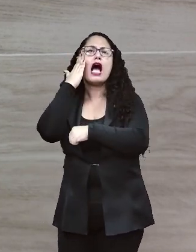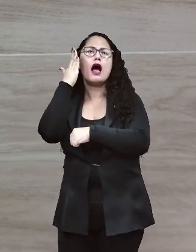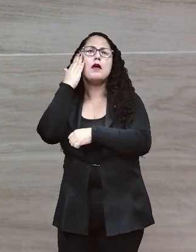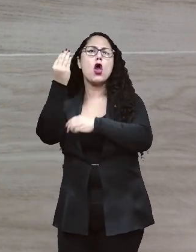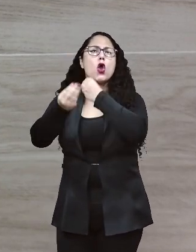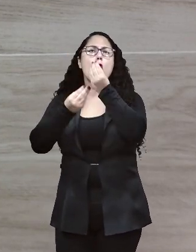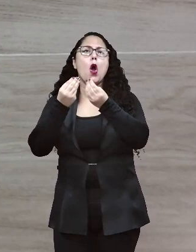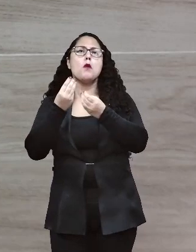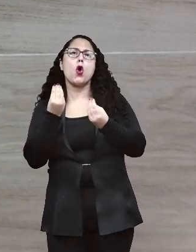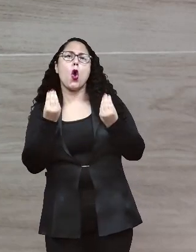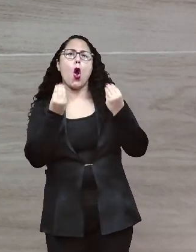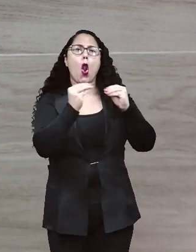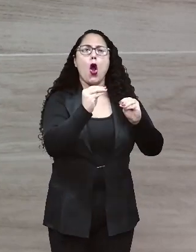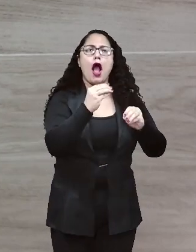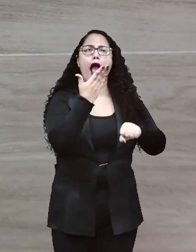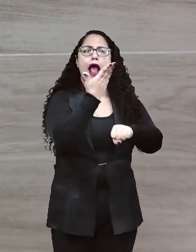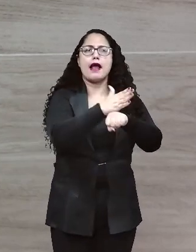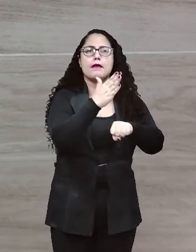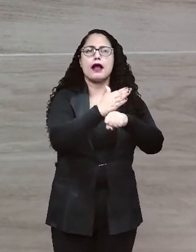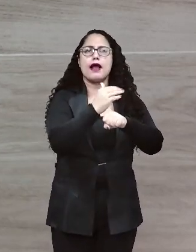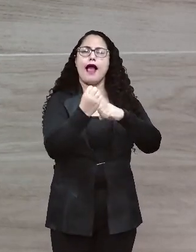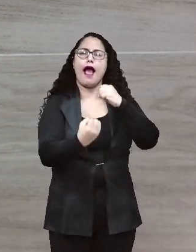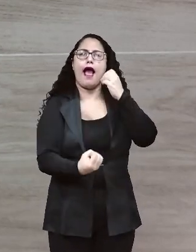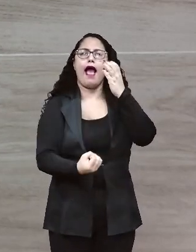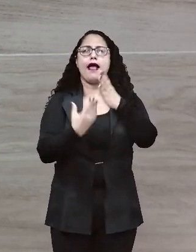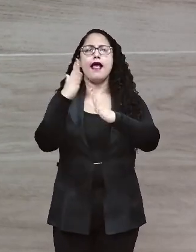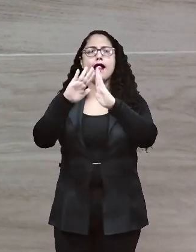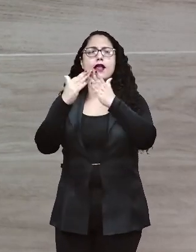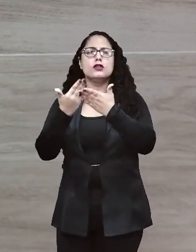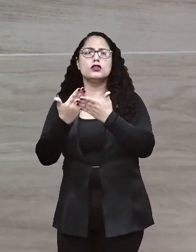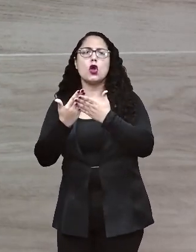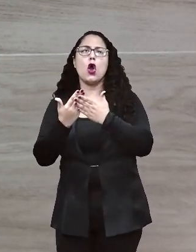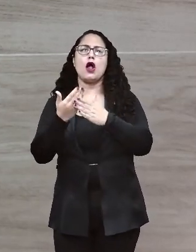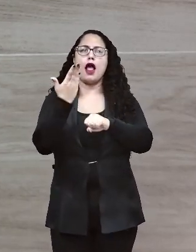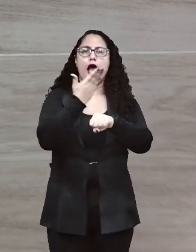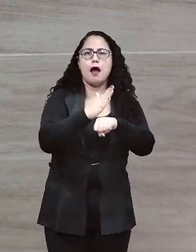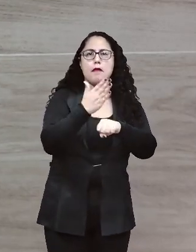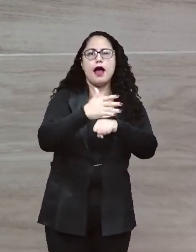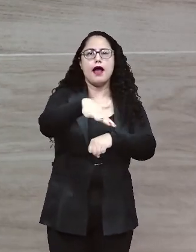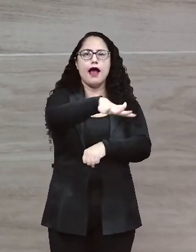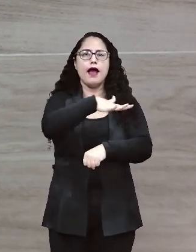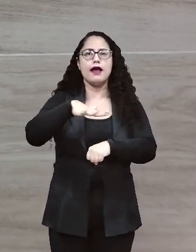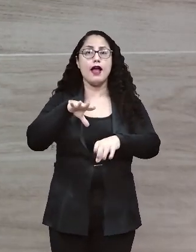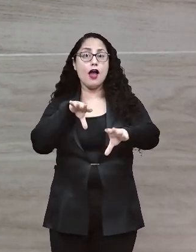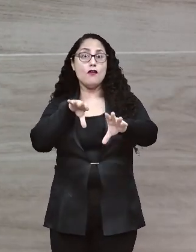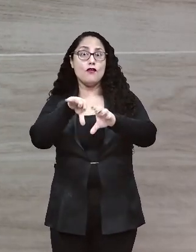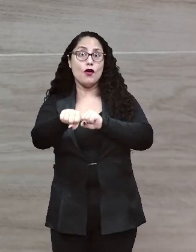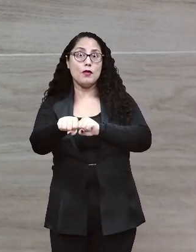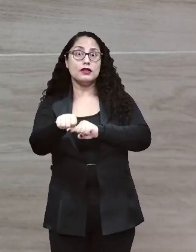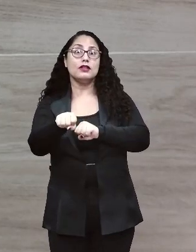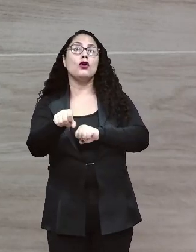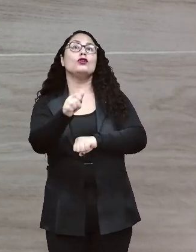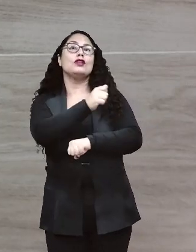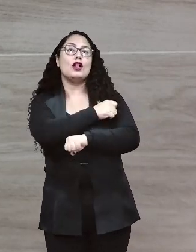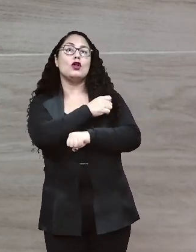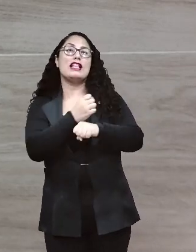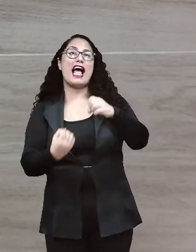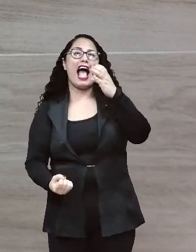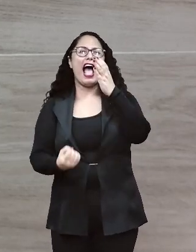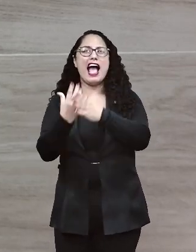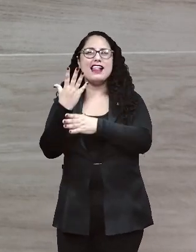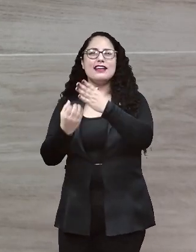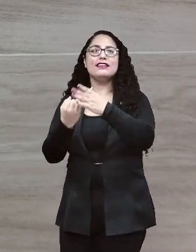como colocar em prática, né, a construção da nossa escola, nas nossas práticas, na formação dos nossos estudantes, na